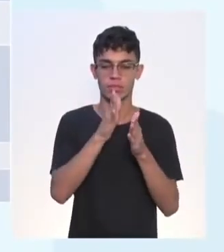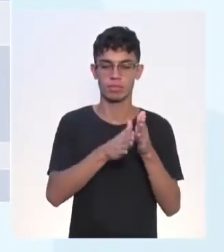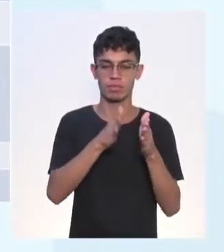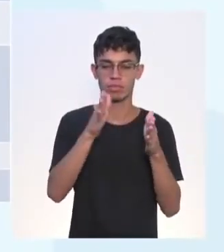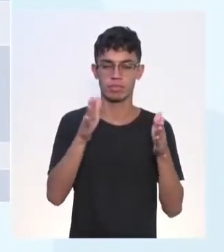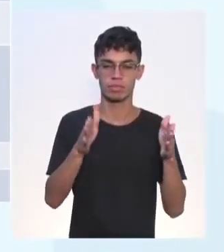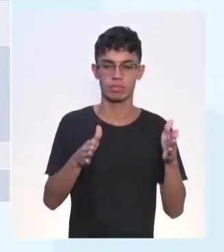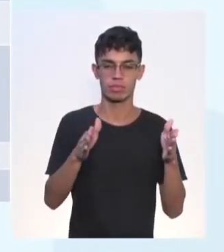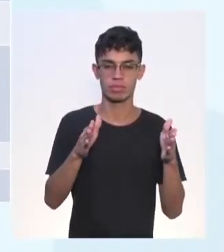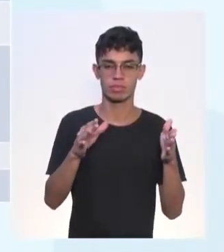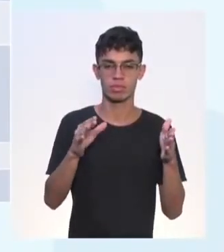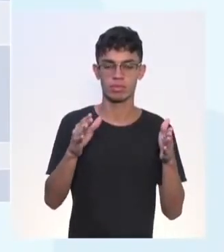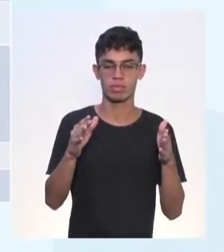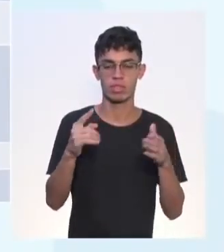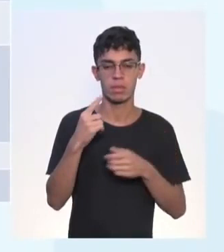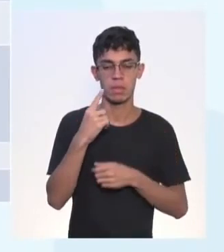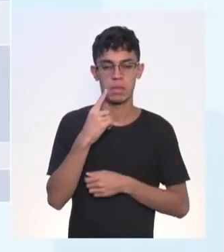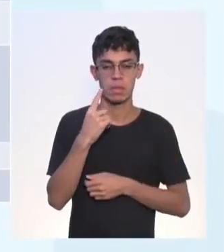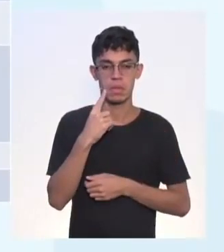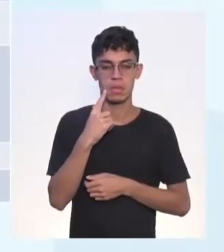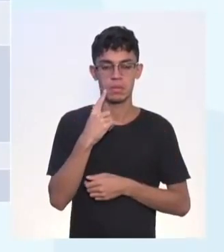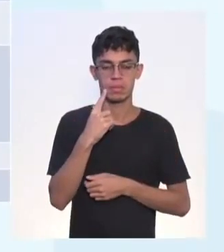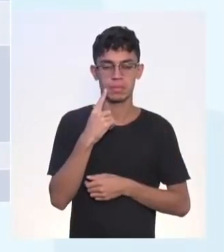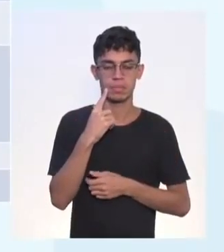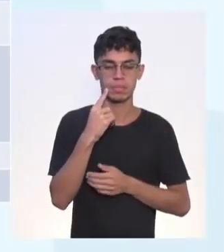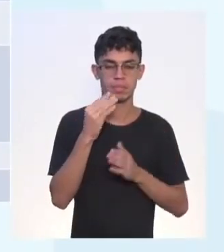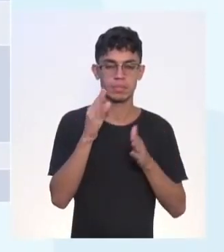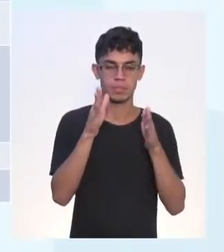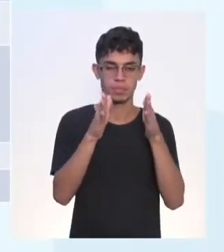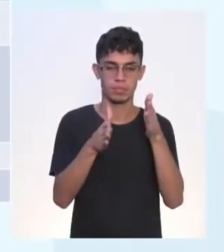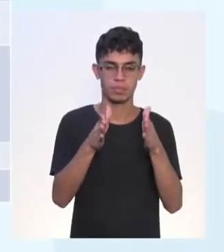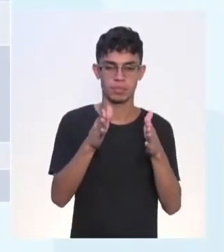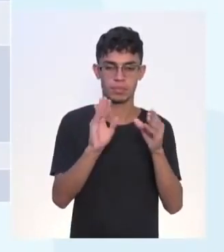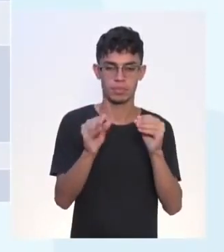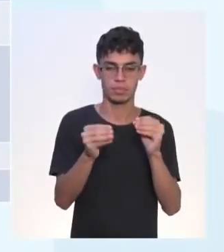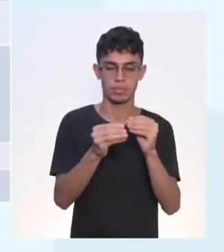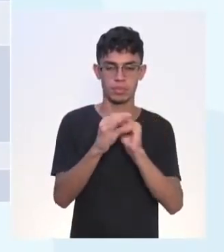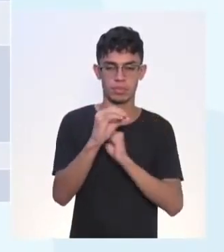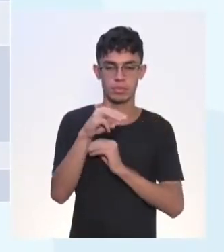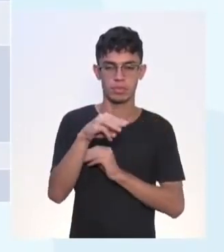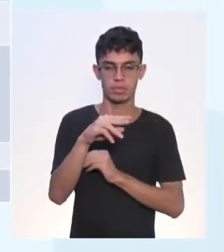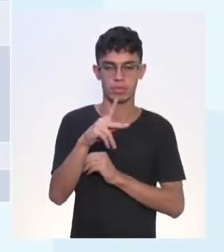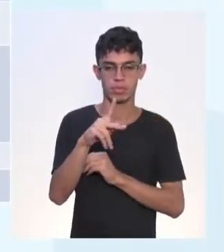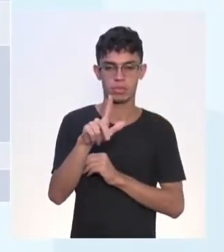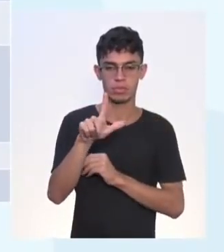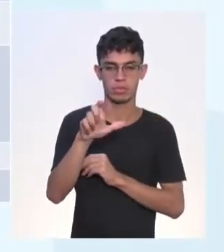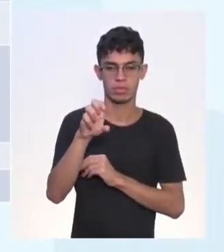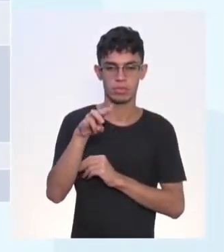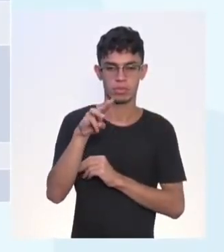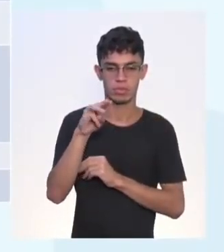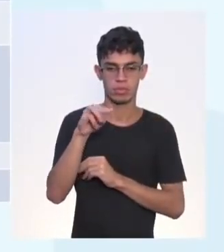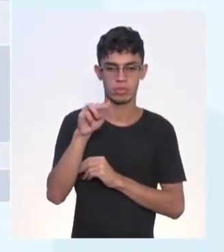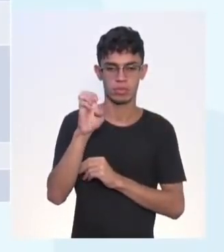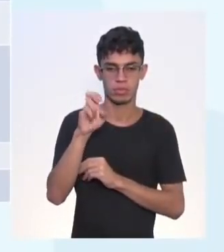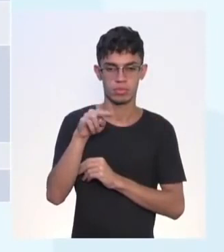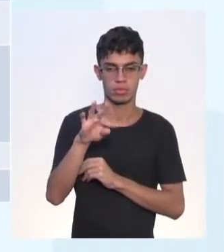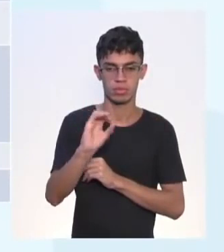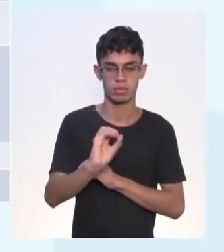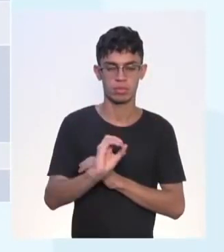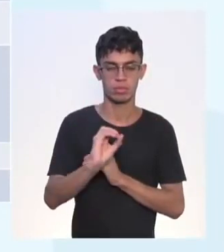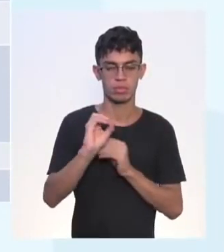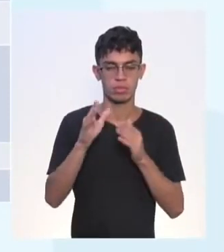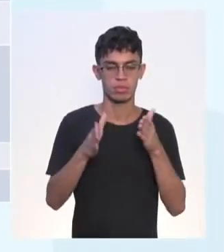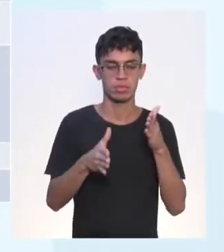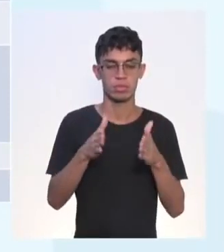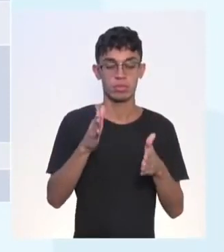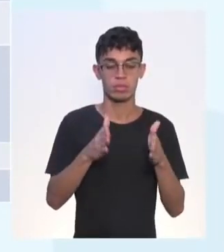relação a essas orações, verificando se na hora de pôr o complemento, na hora que você leu a oração, se esse verbo precisava de complemento, então você colocou o complemento e